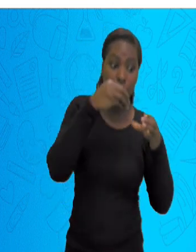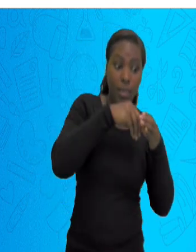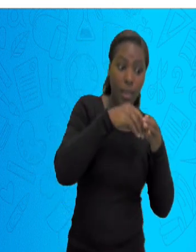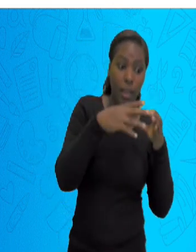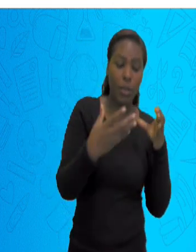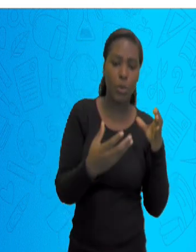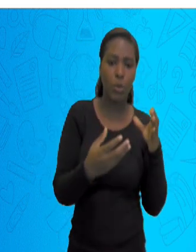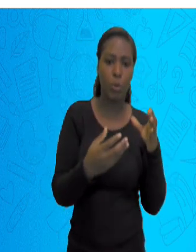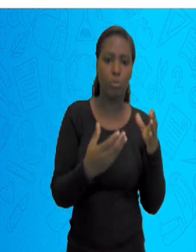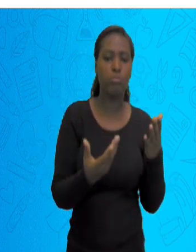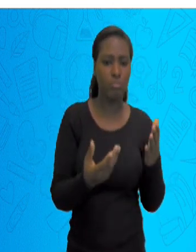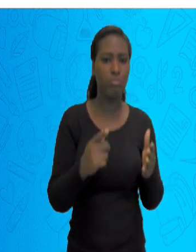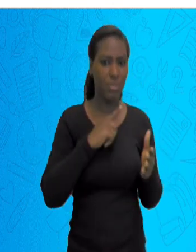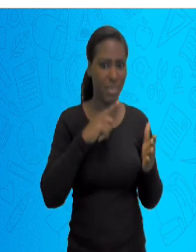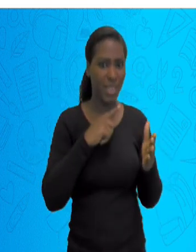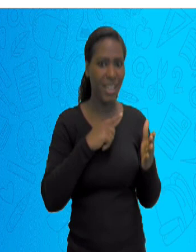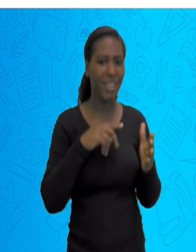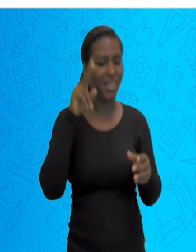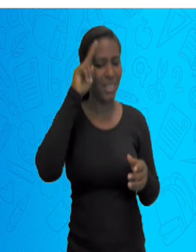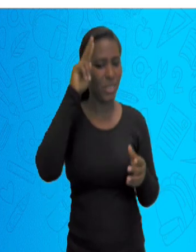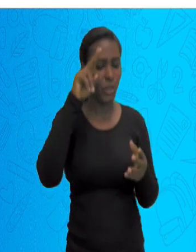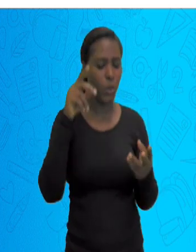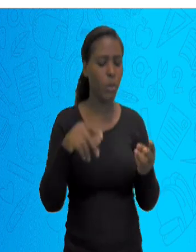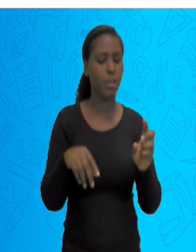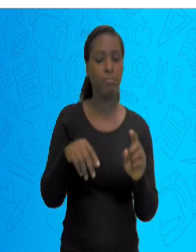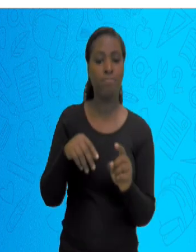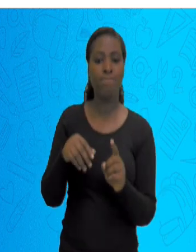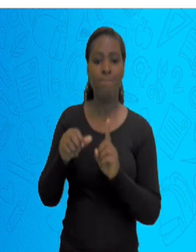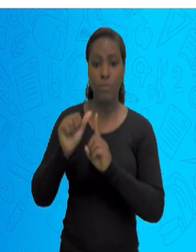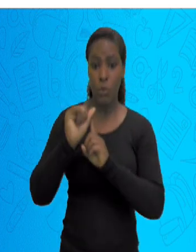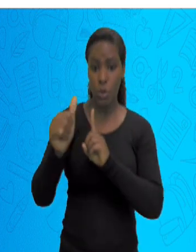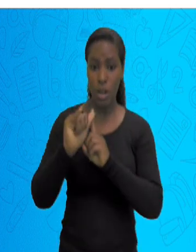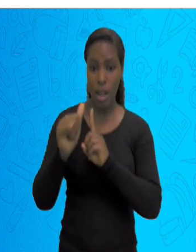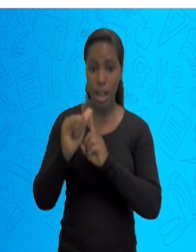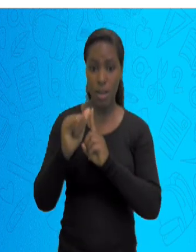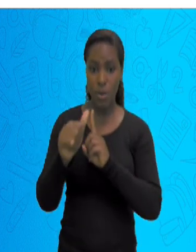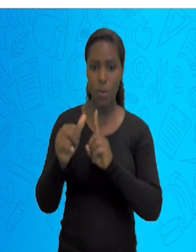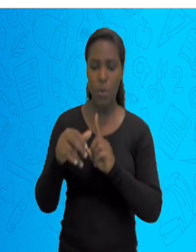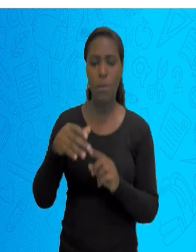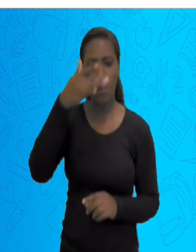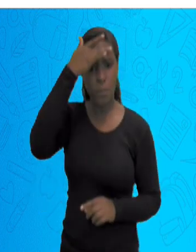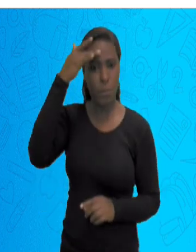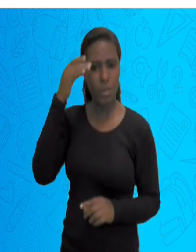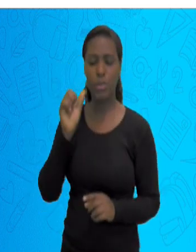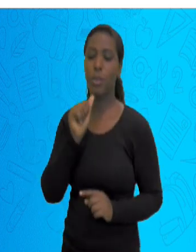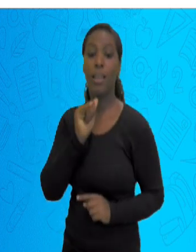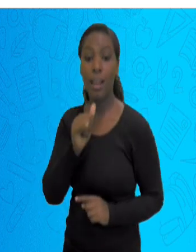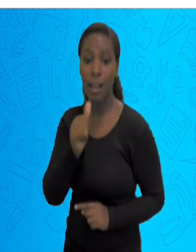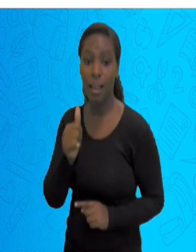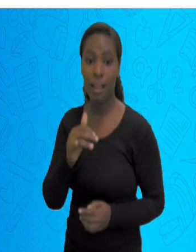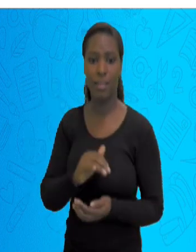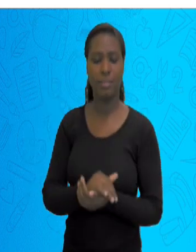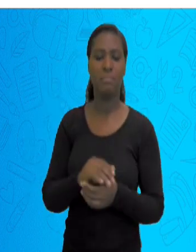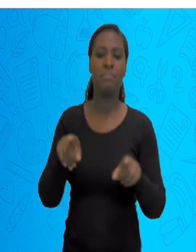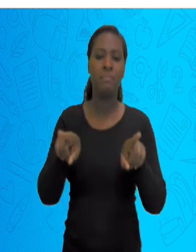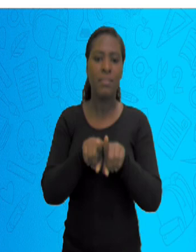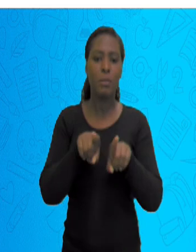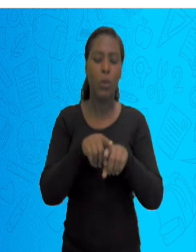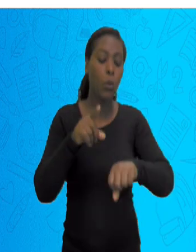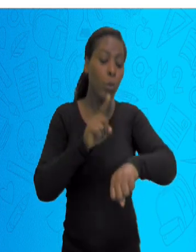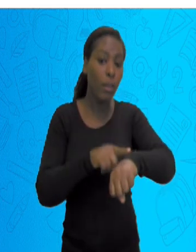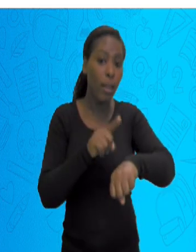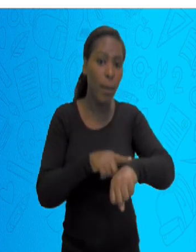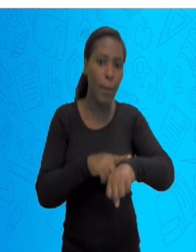é quando a história acontece. E o espaço, onde a história